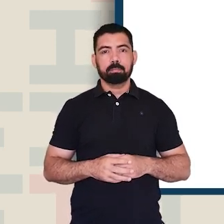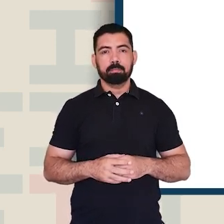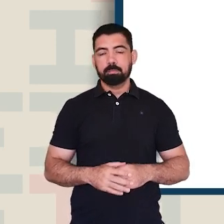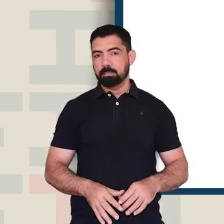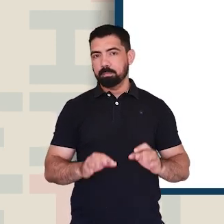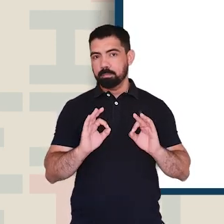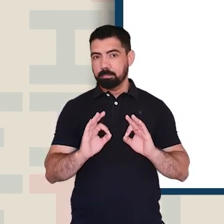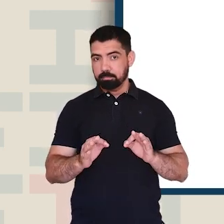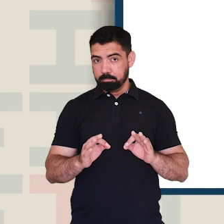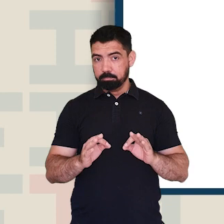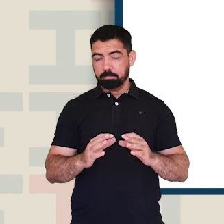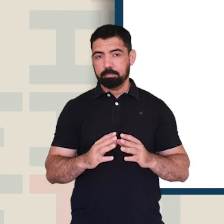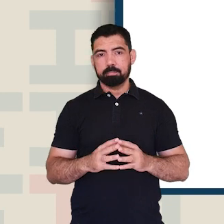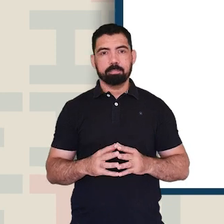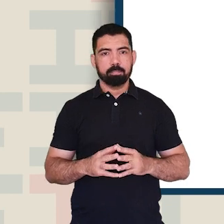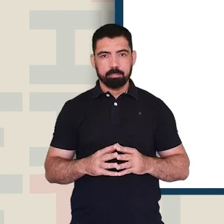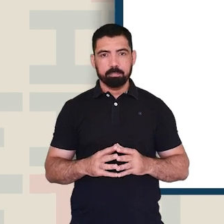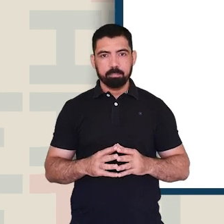Né?